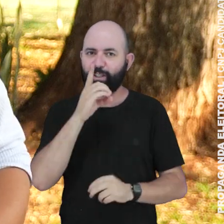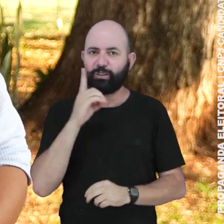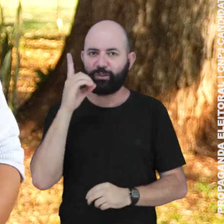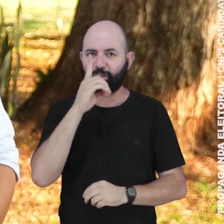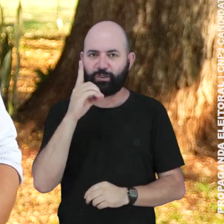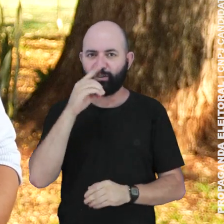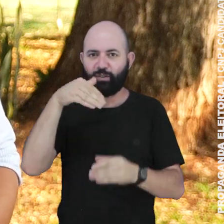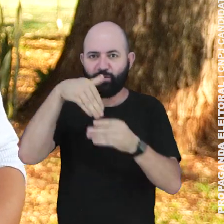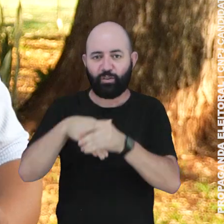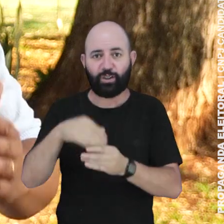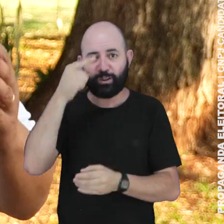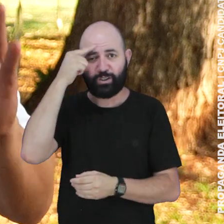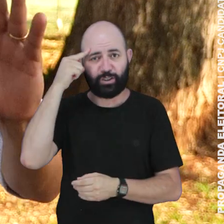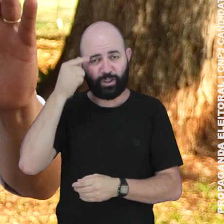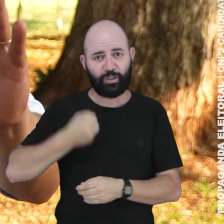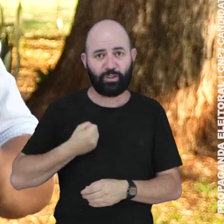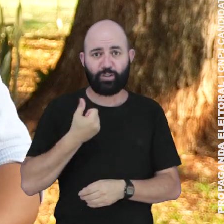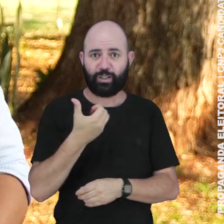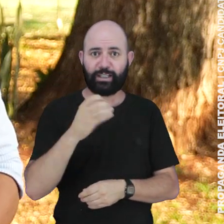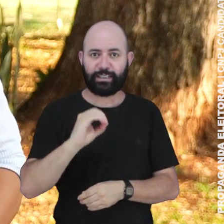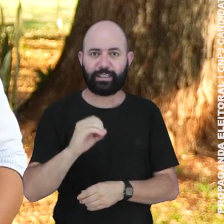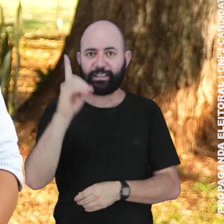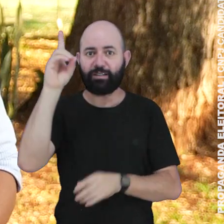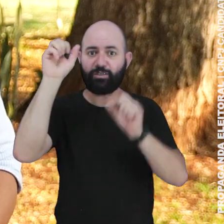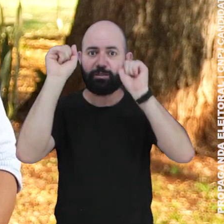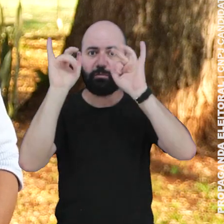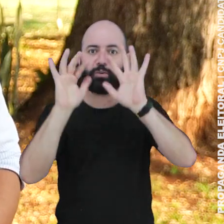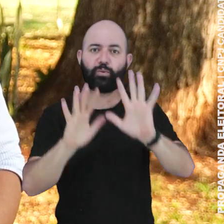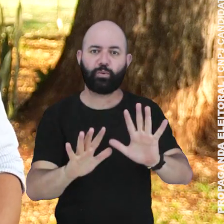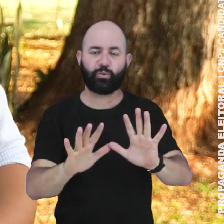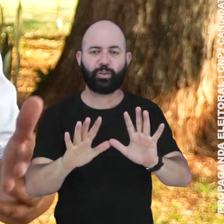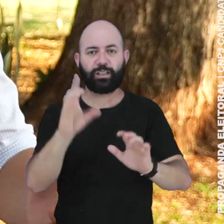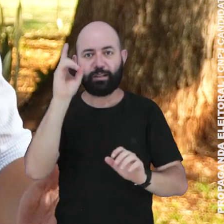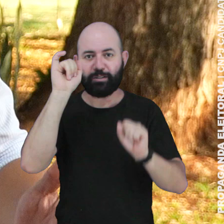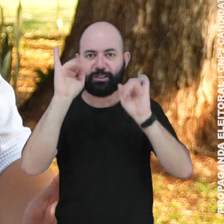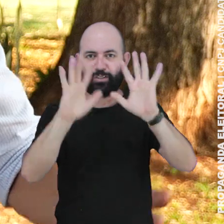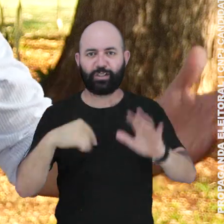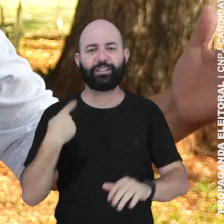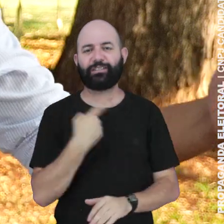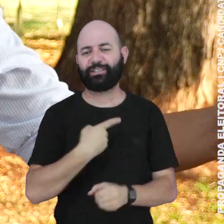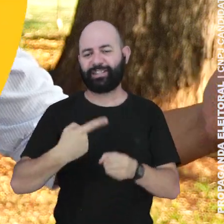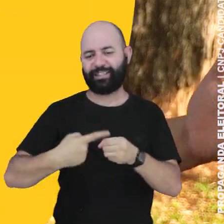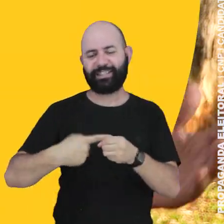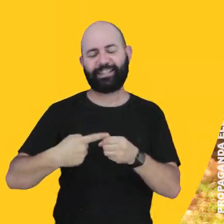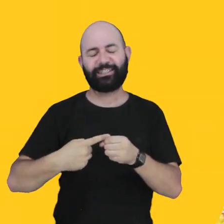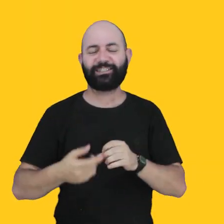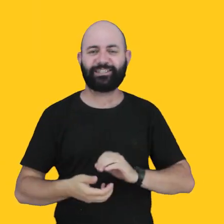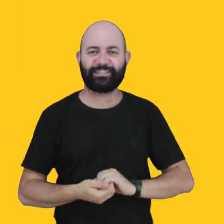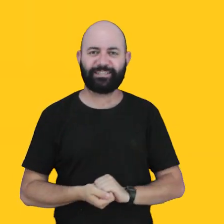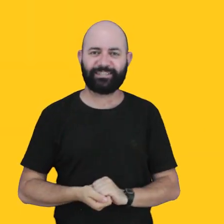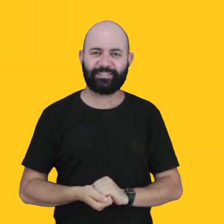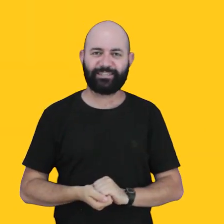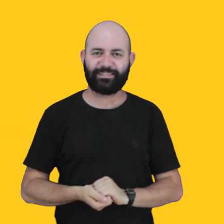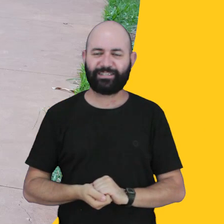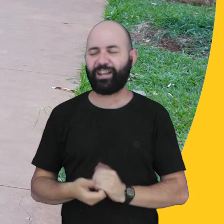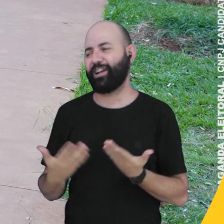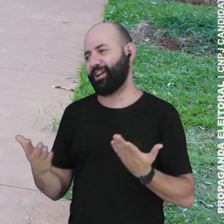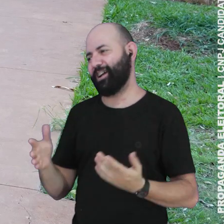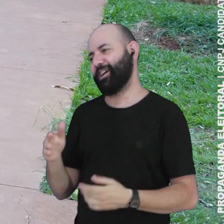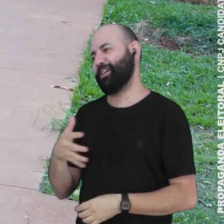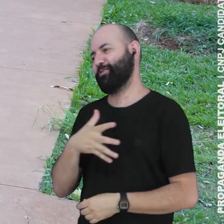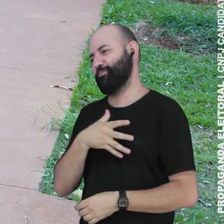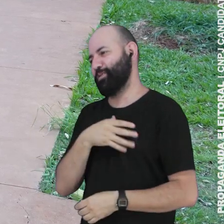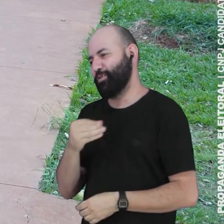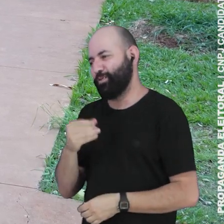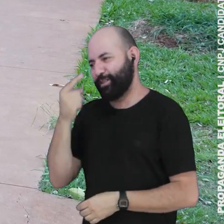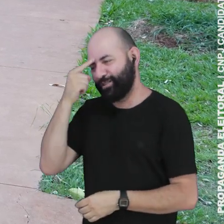domingo, vote Diego Garcia, vote 10. Que Deus te abençoe e abençoe a nossa cidade. Você,